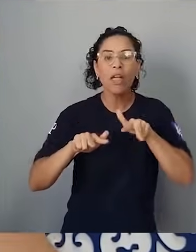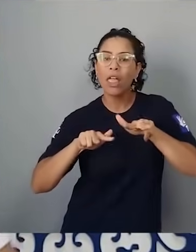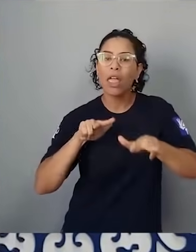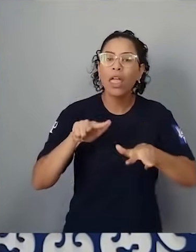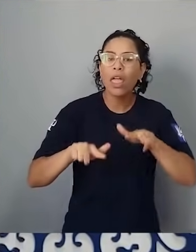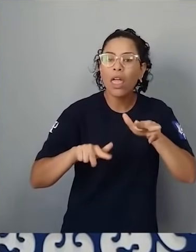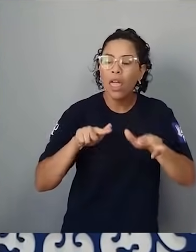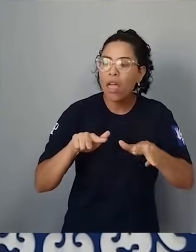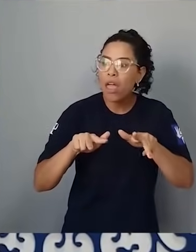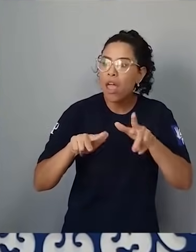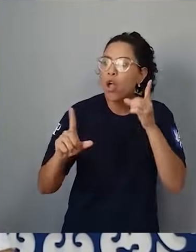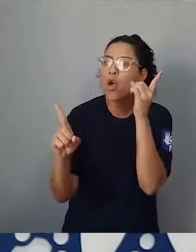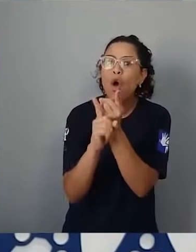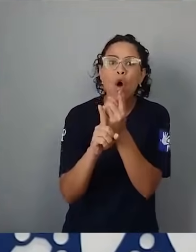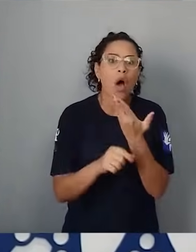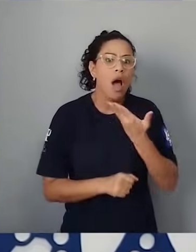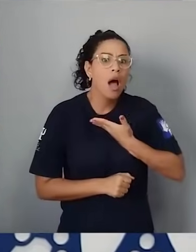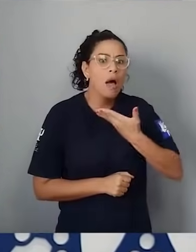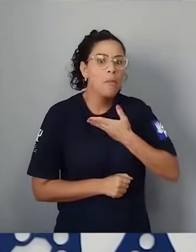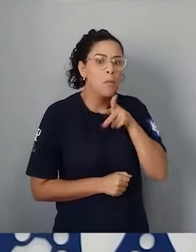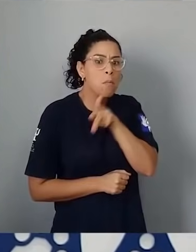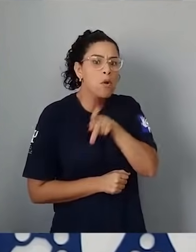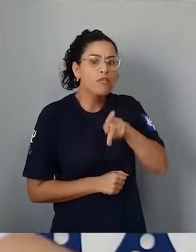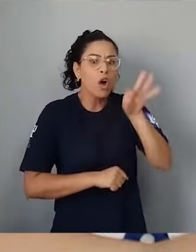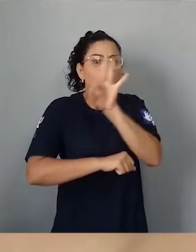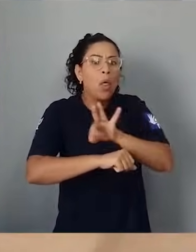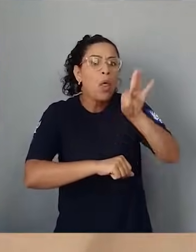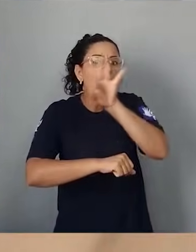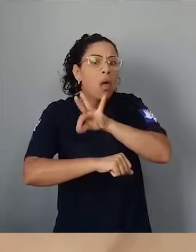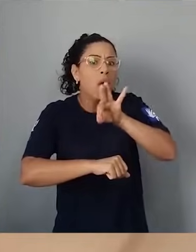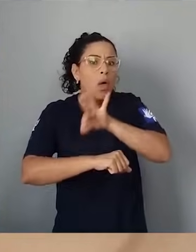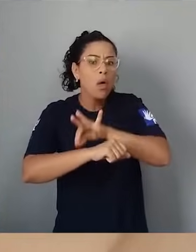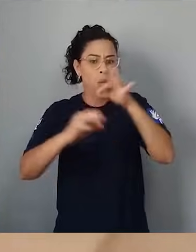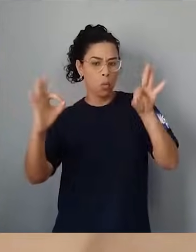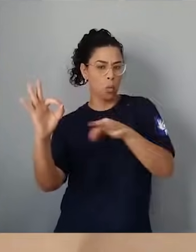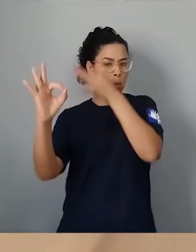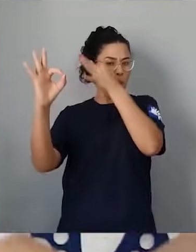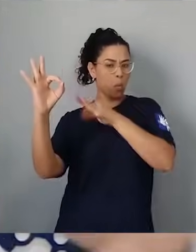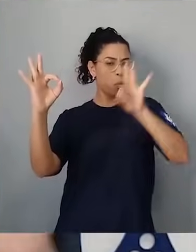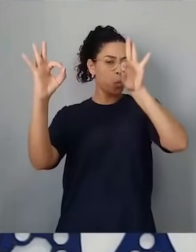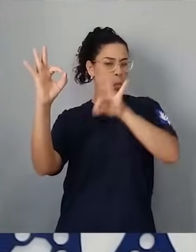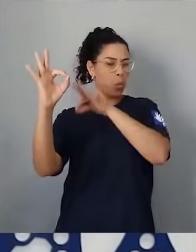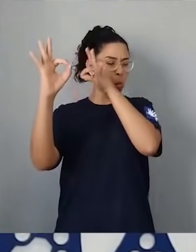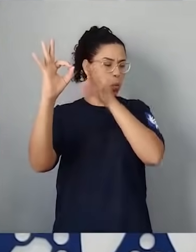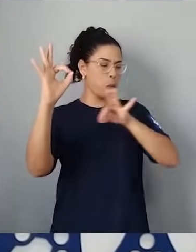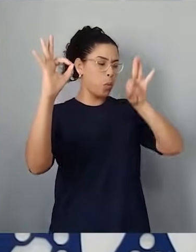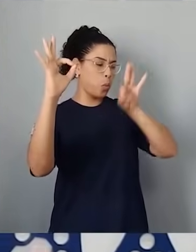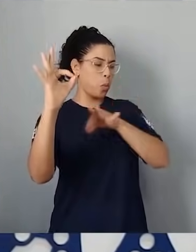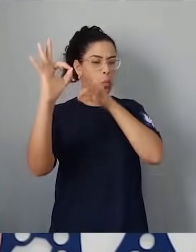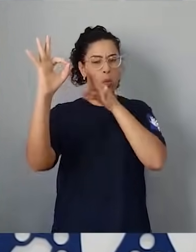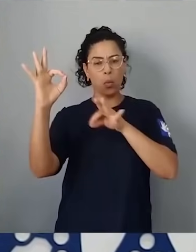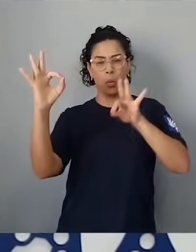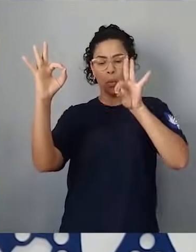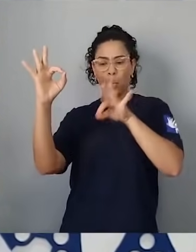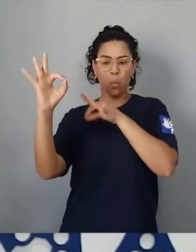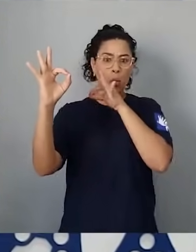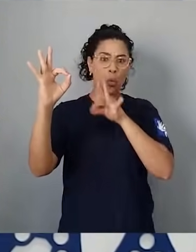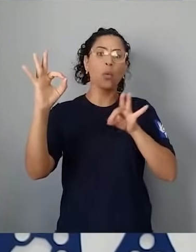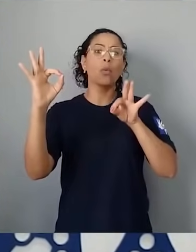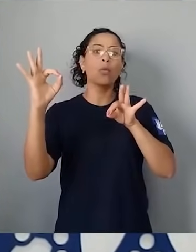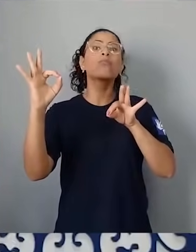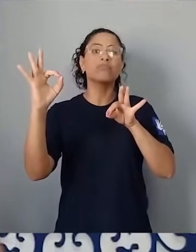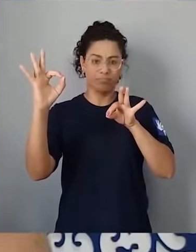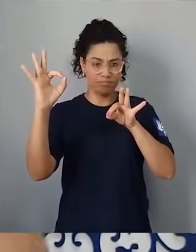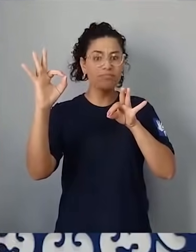encontrou o professor Pernilongo. O professor Pernilongo tocava violino na orquestra do Teatro